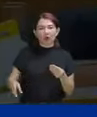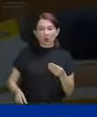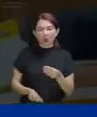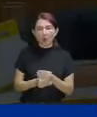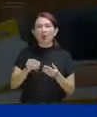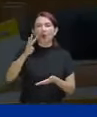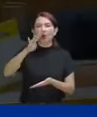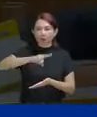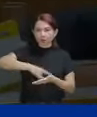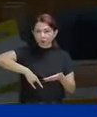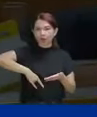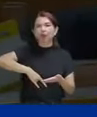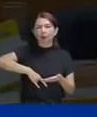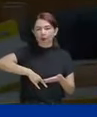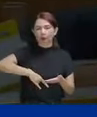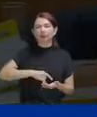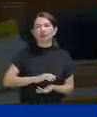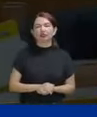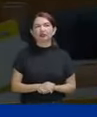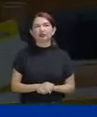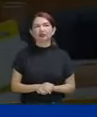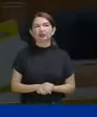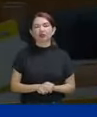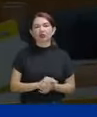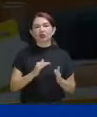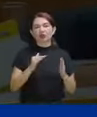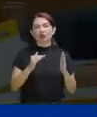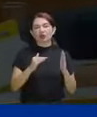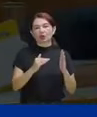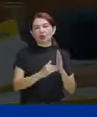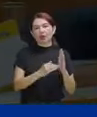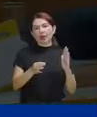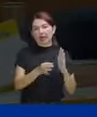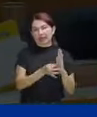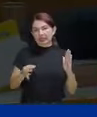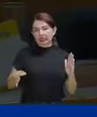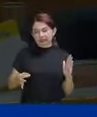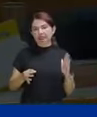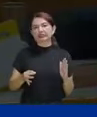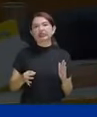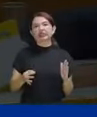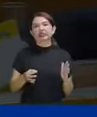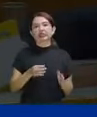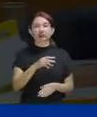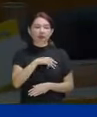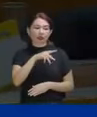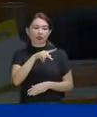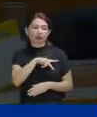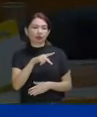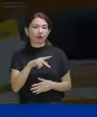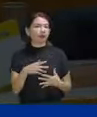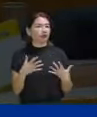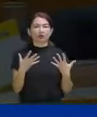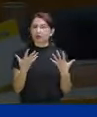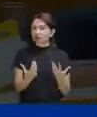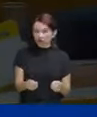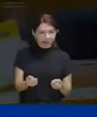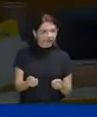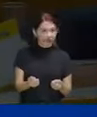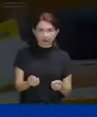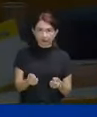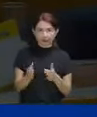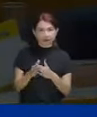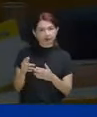O parecer do Ministério Público foi no sentido de não acolher, de conhecer, mas não acolher o pedido,